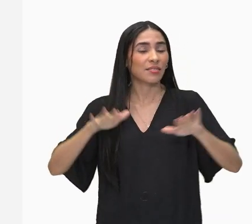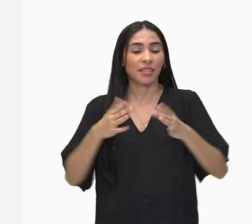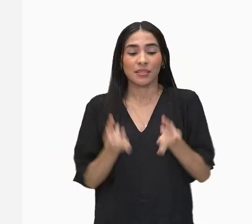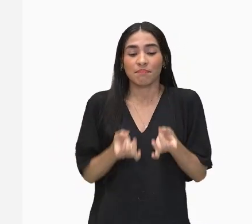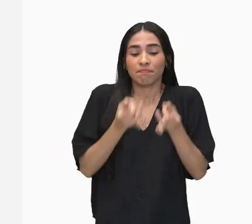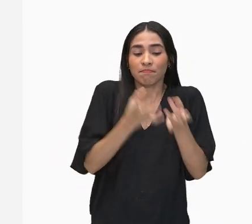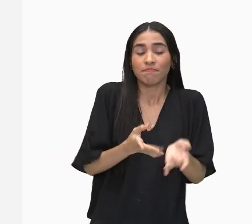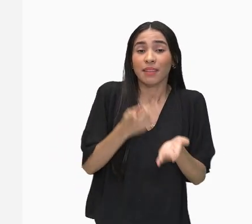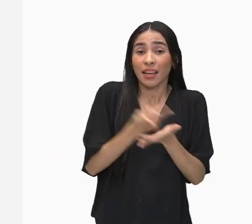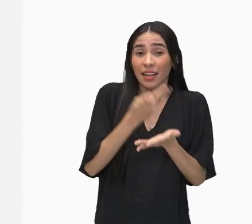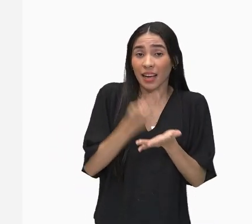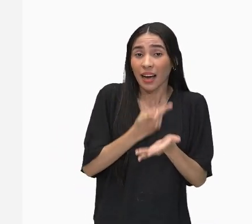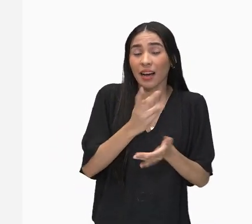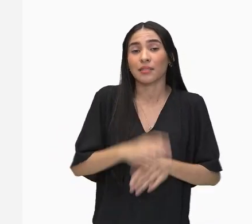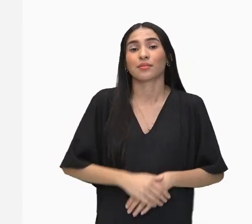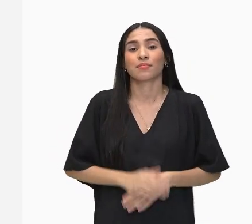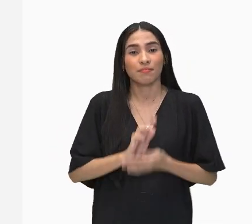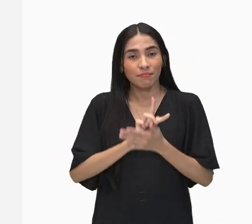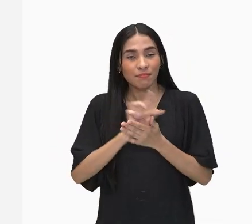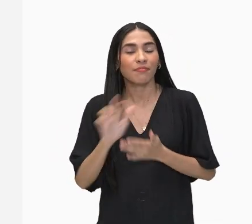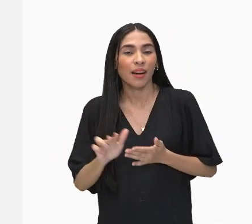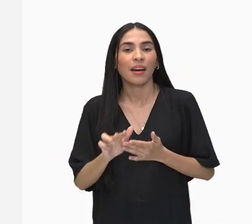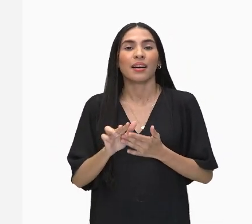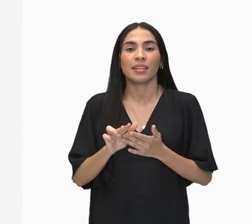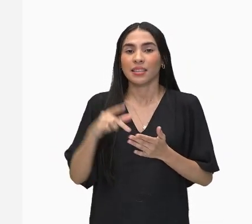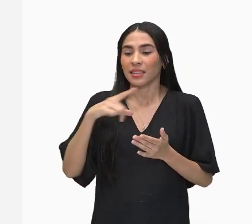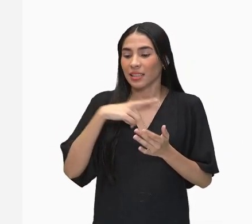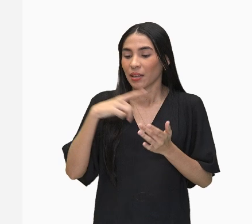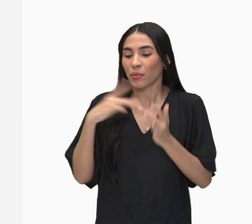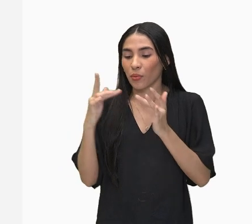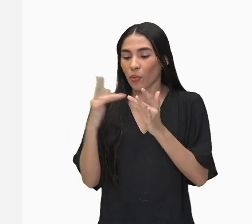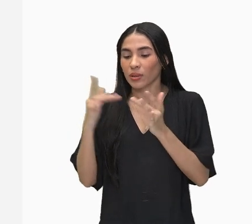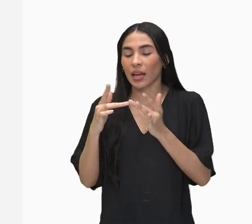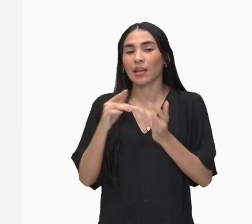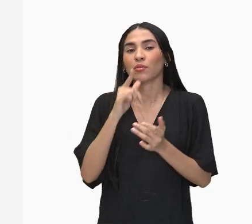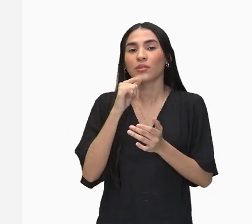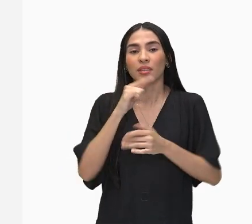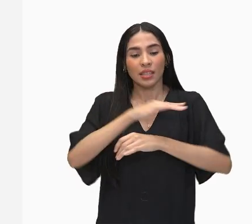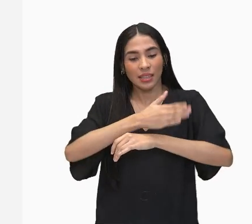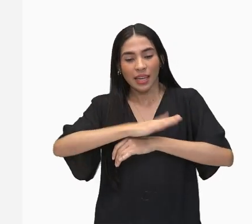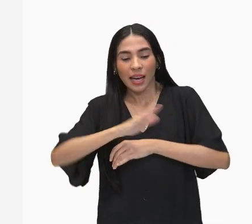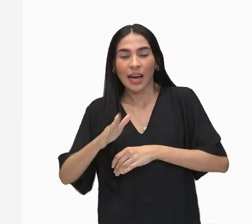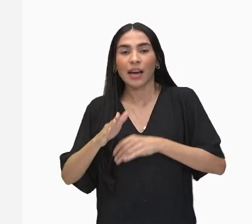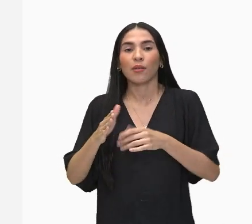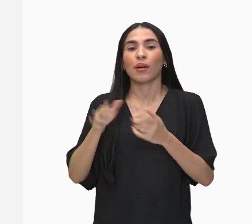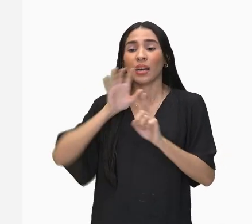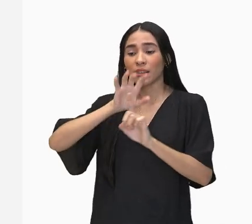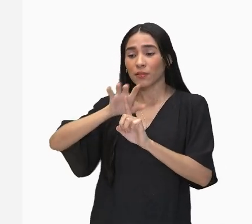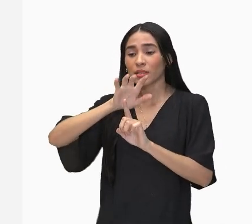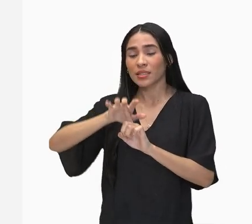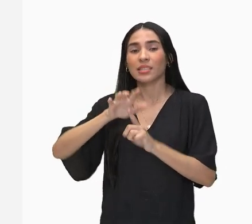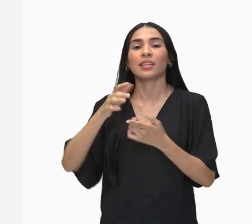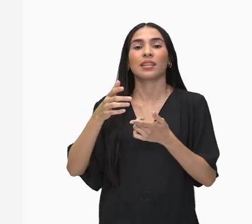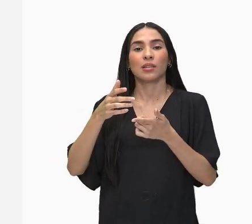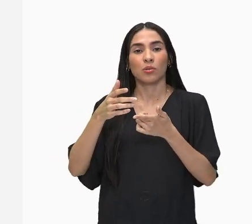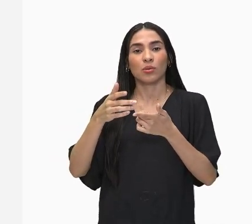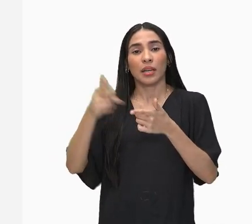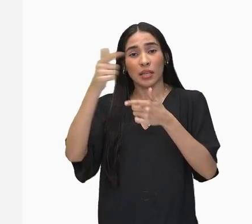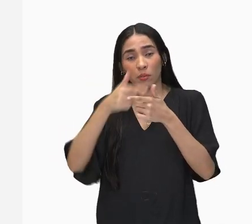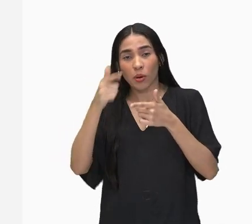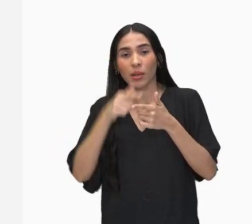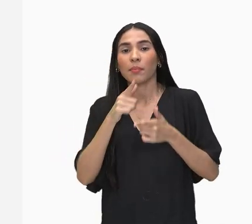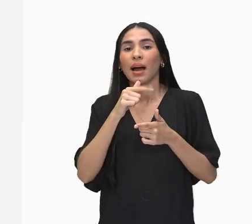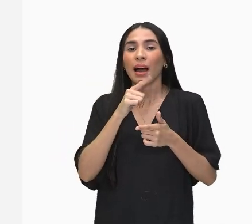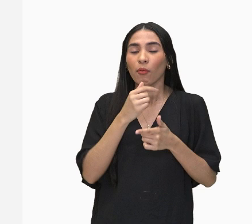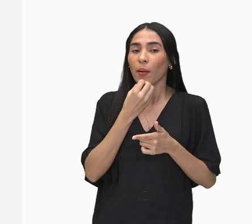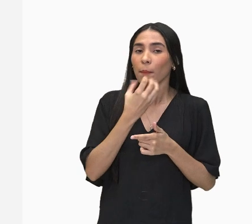de forma incorreta e vai chegar ao curso desses rios, comprometendo a água potável, o abastecimento